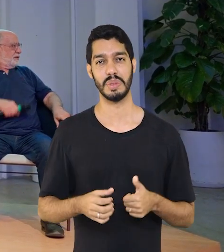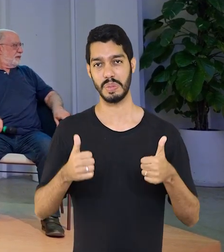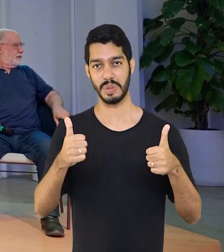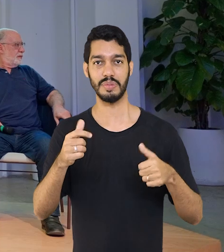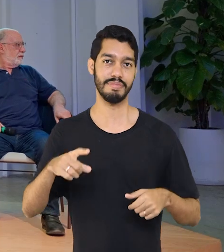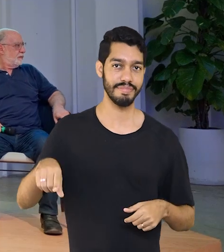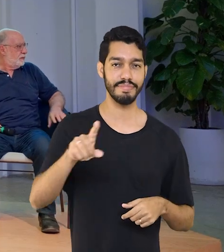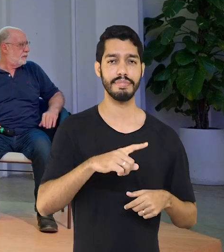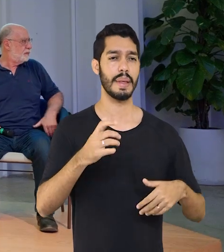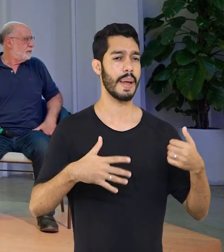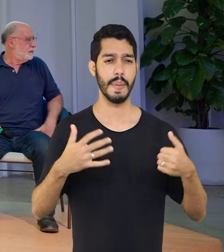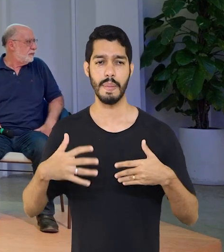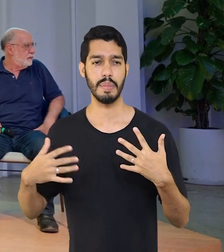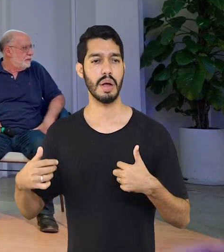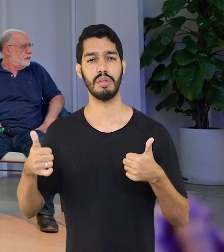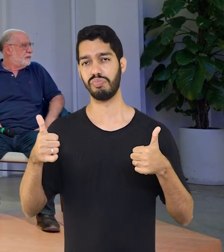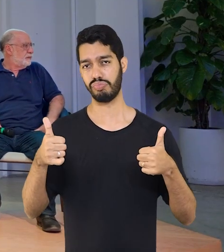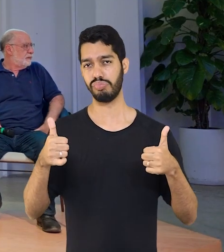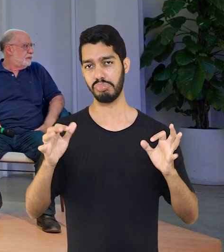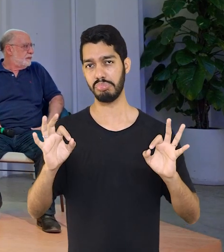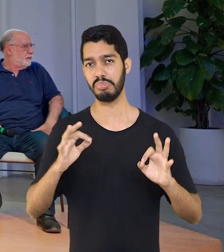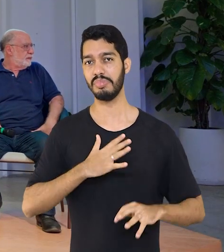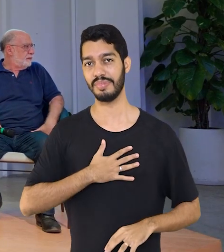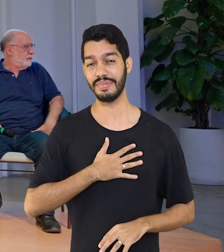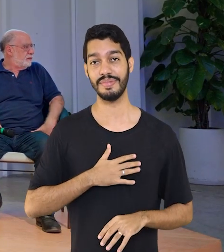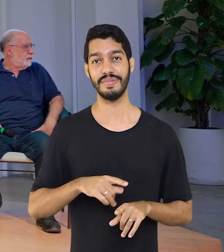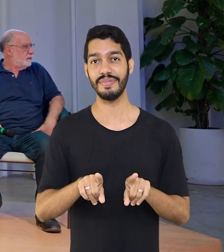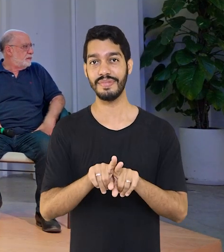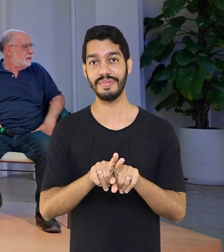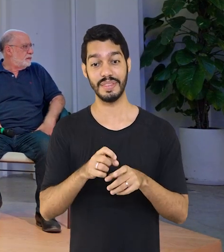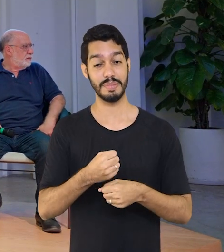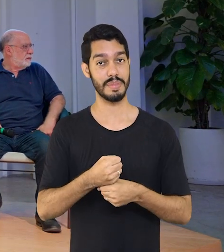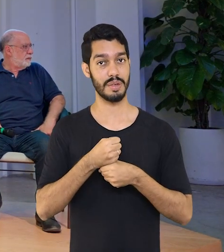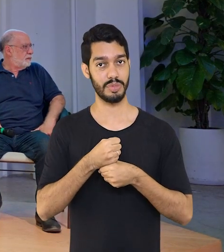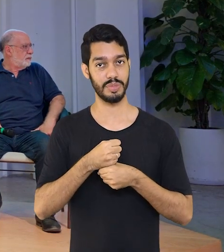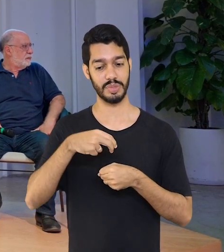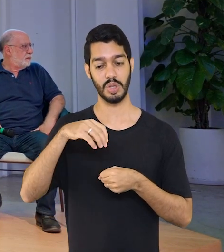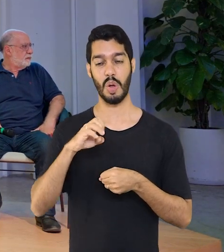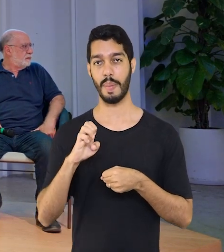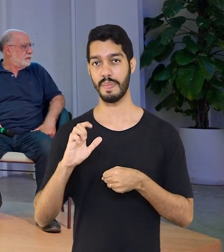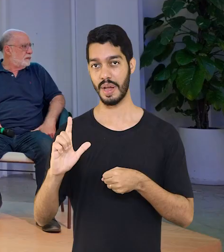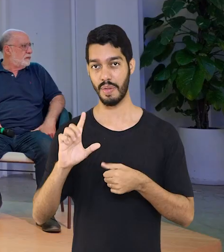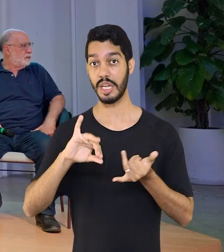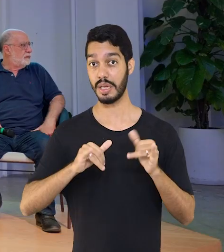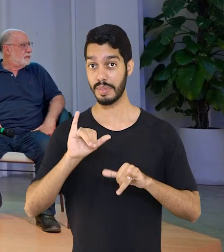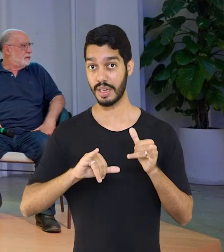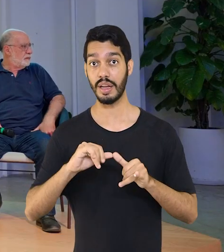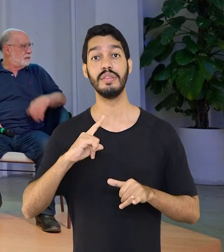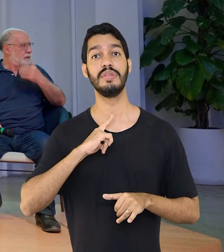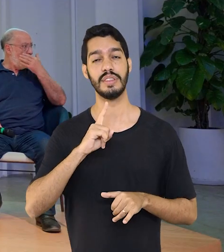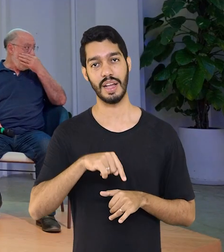excelentes considerações aí de todos os panelistas. E também o Prêmio Nobel de Química, que foi concedido semana passada, foi